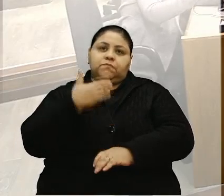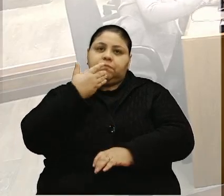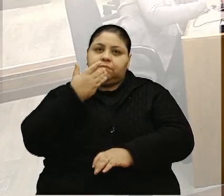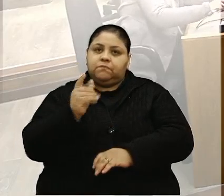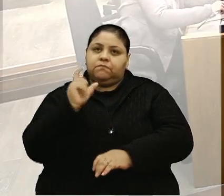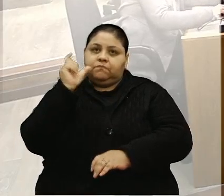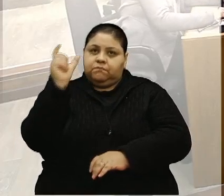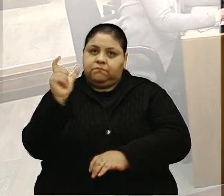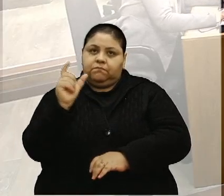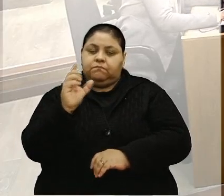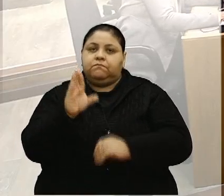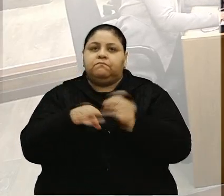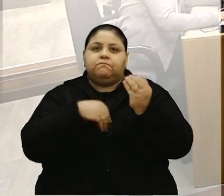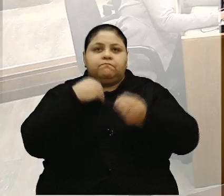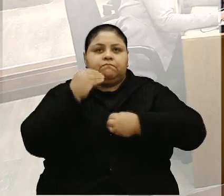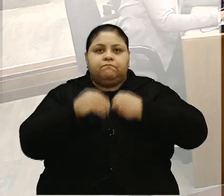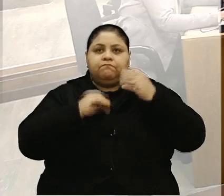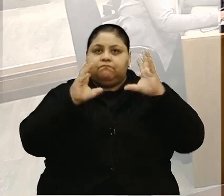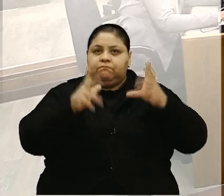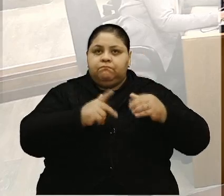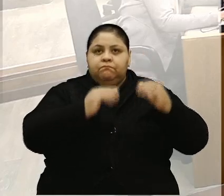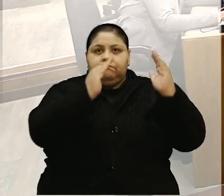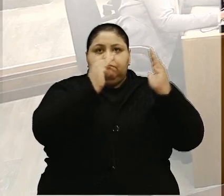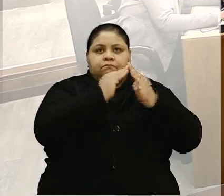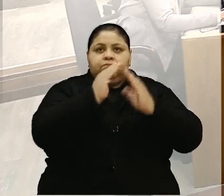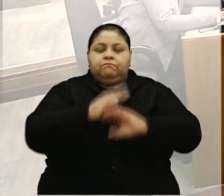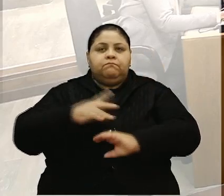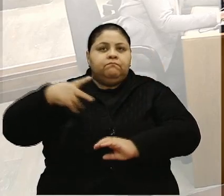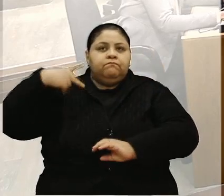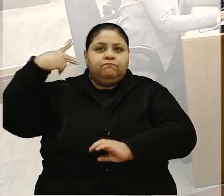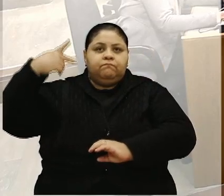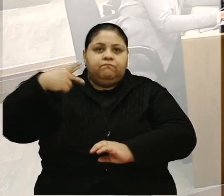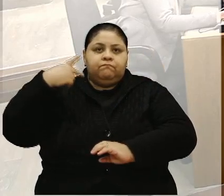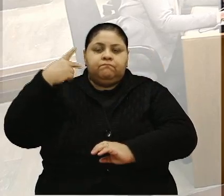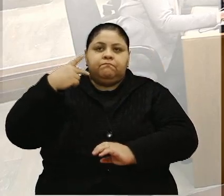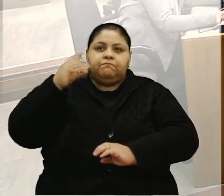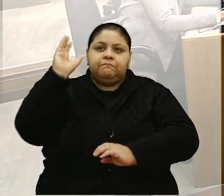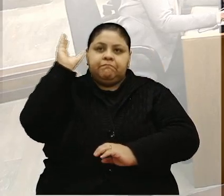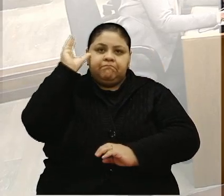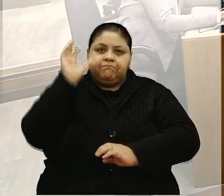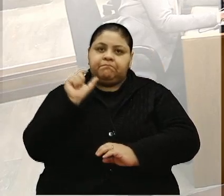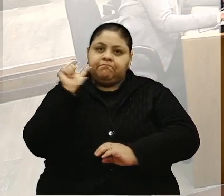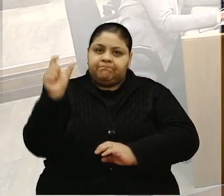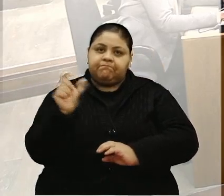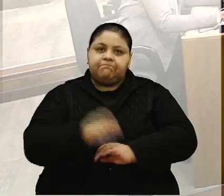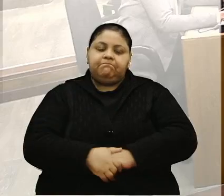Nossos sentimentos de toda a casa. Vereador Cadori, com a palavra.